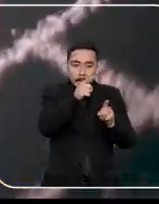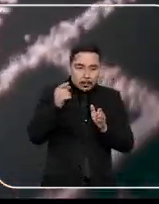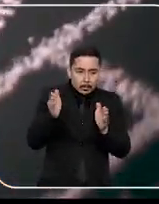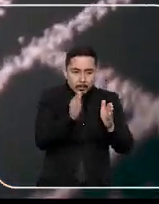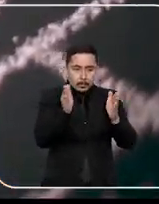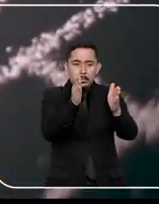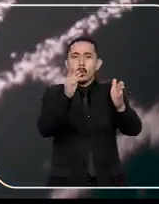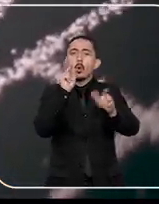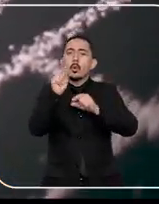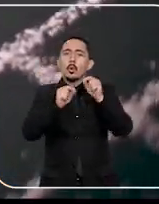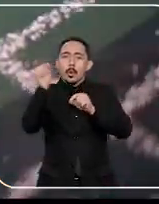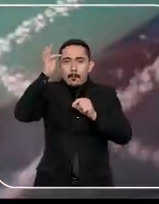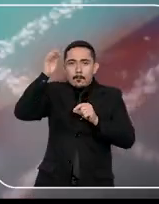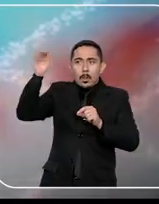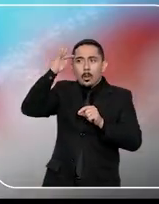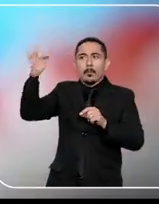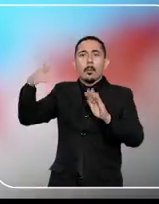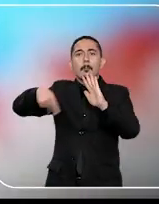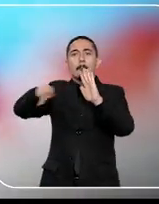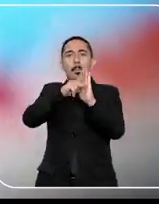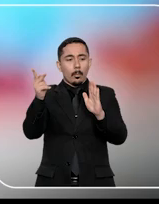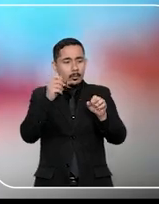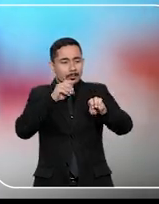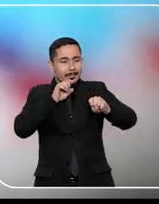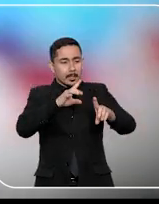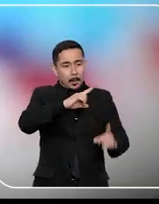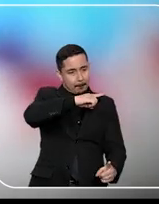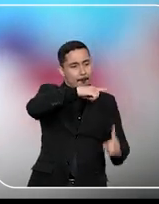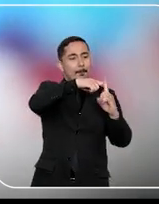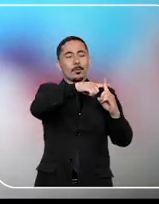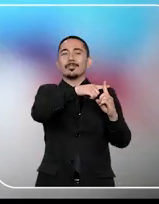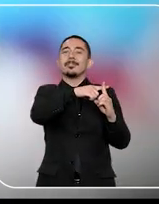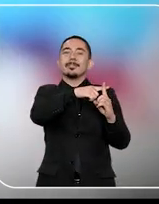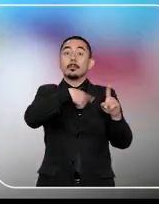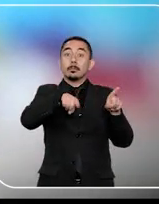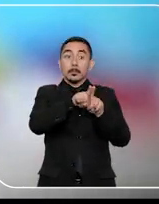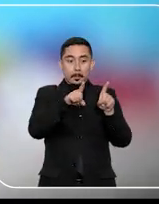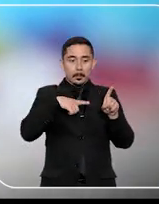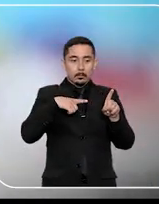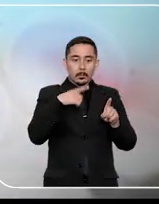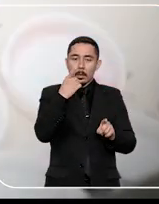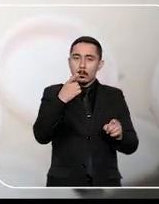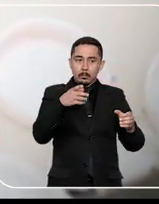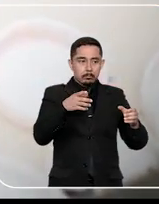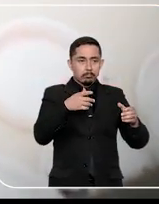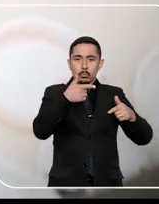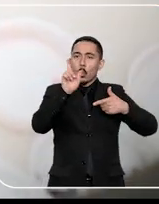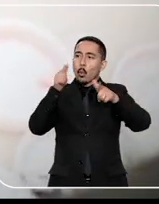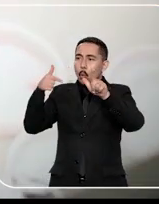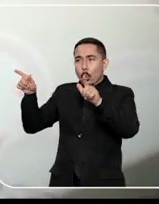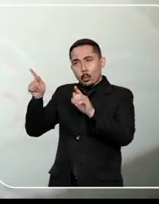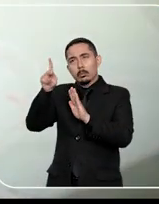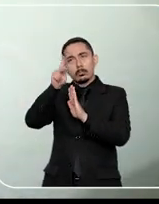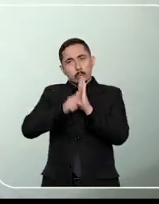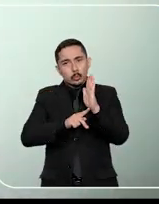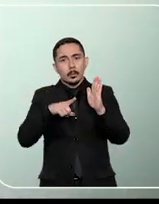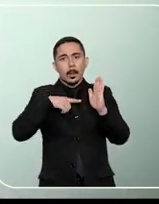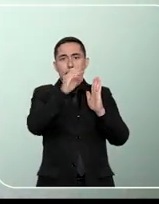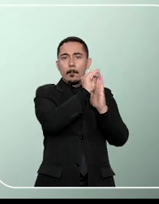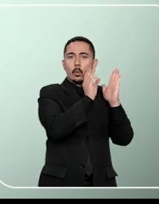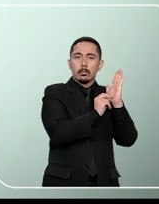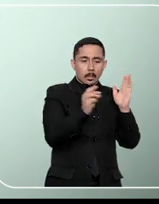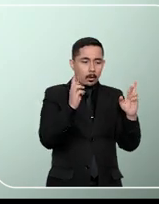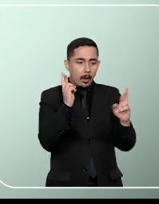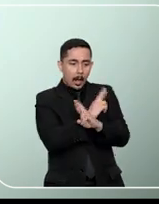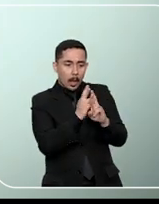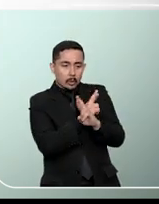ação utiliza a filosofia da educação positiva, que, dentre outros pilares, procura difundir modelos de